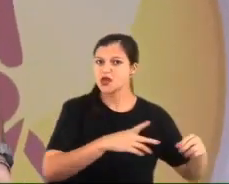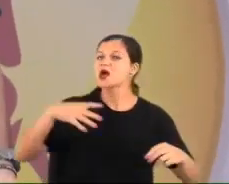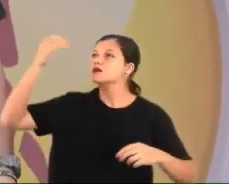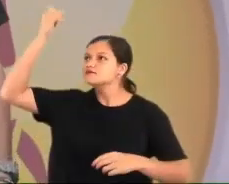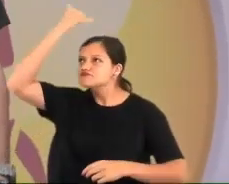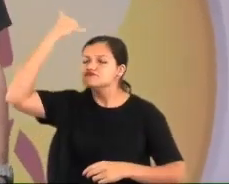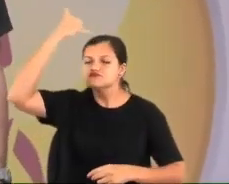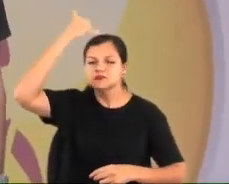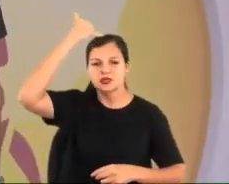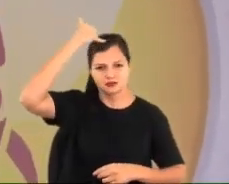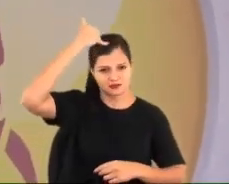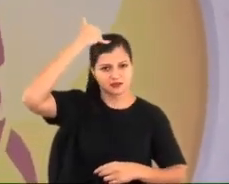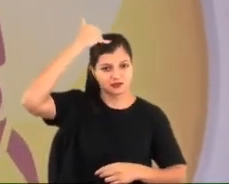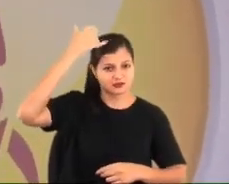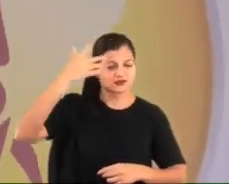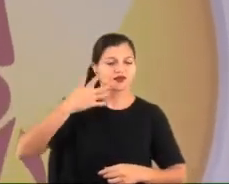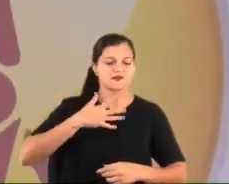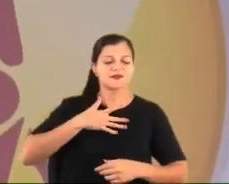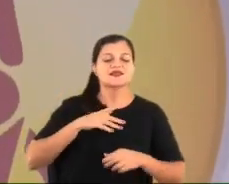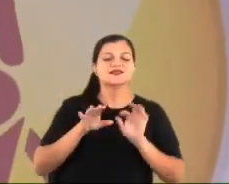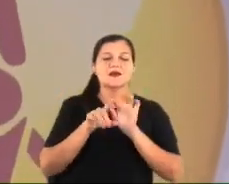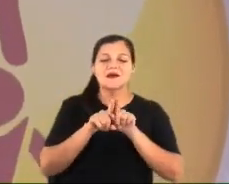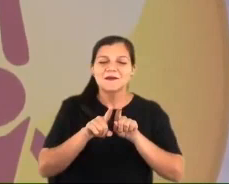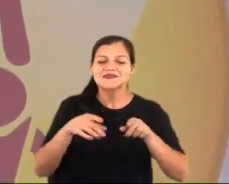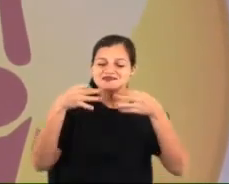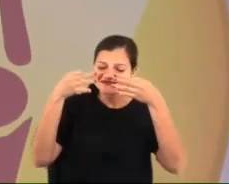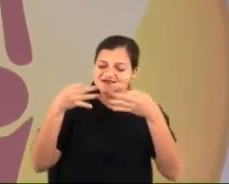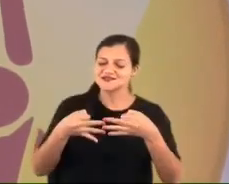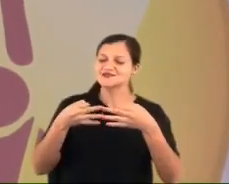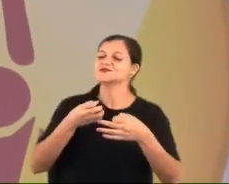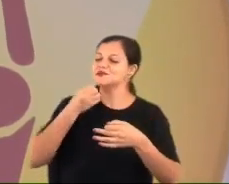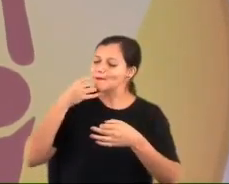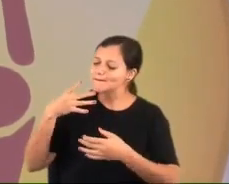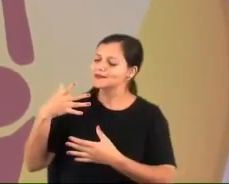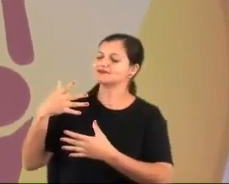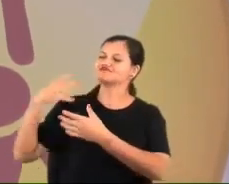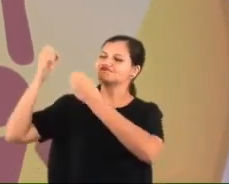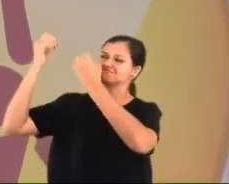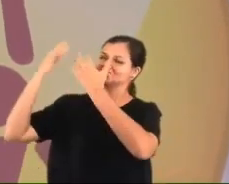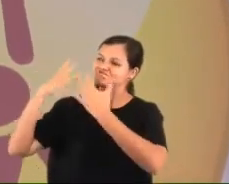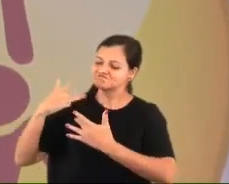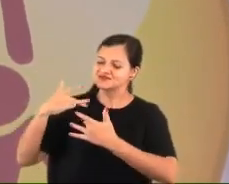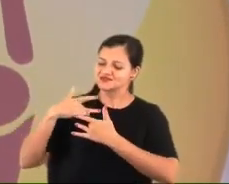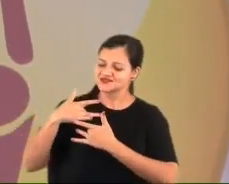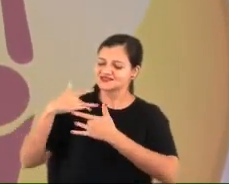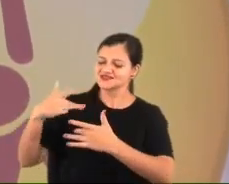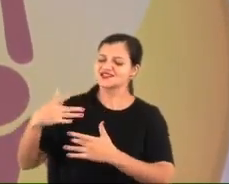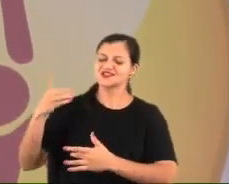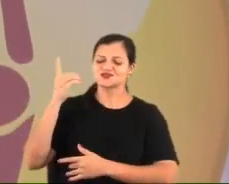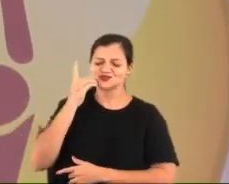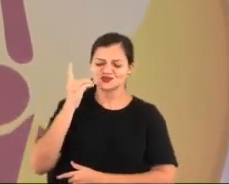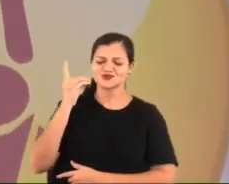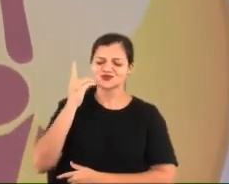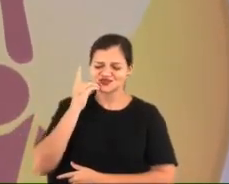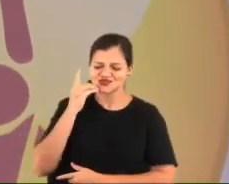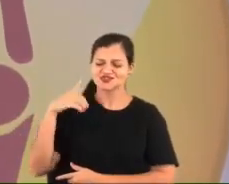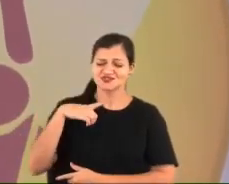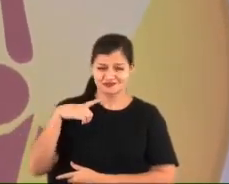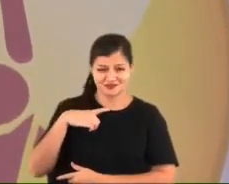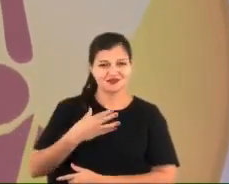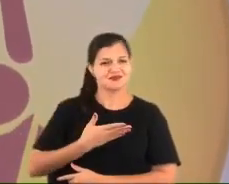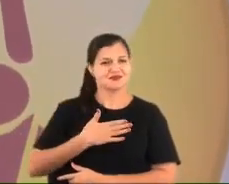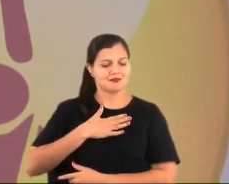cálice transborda, e certamente bondade e misericórdia me seguirão todos os dias da minha